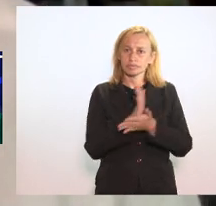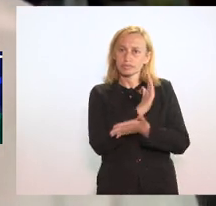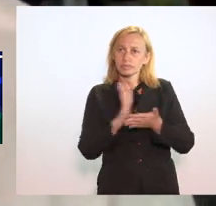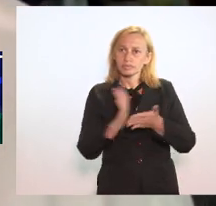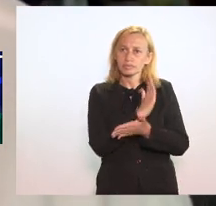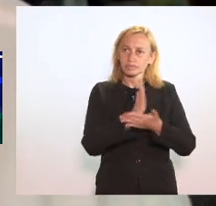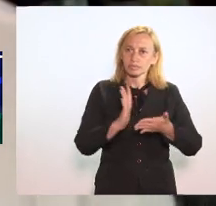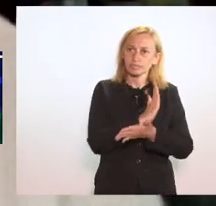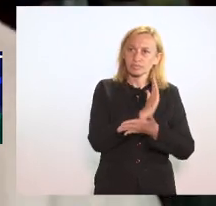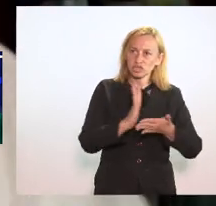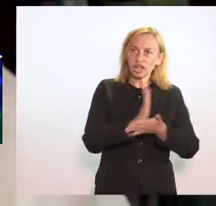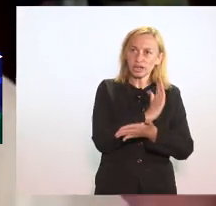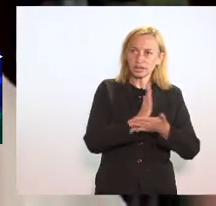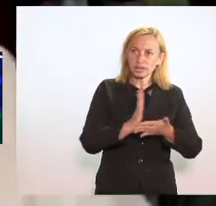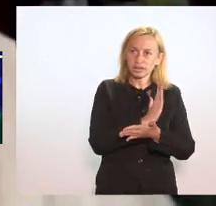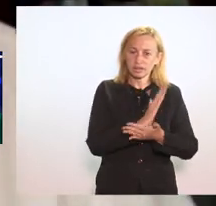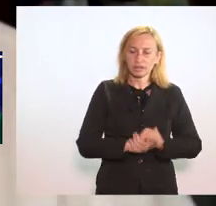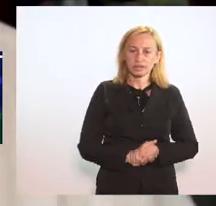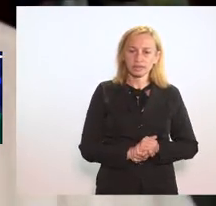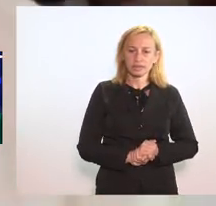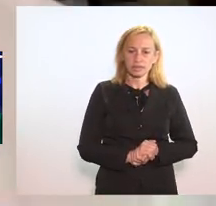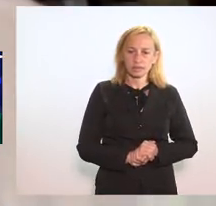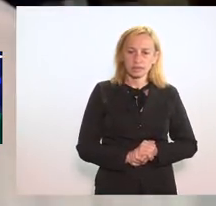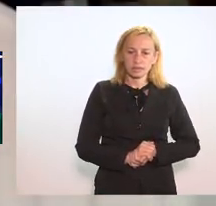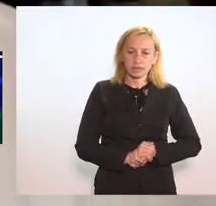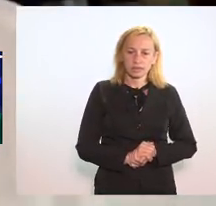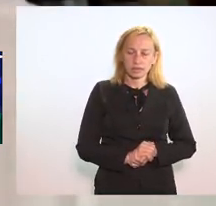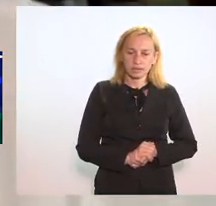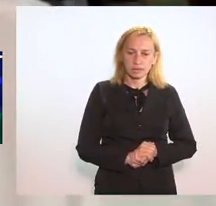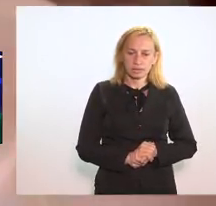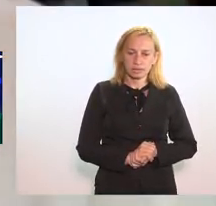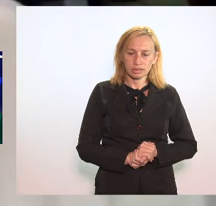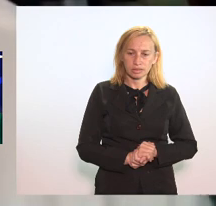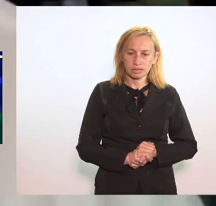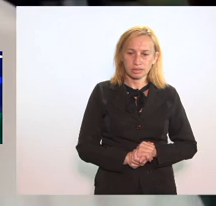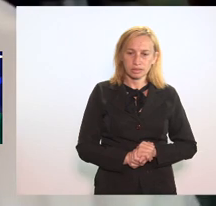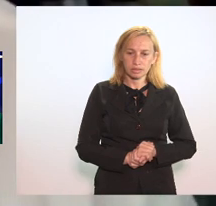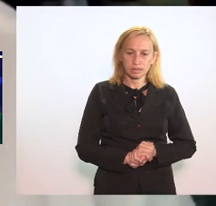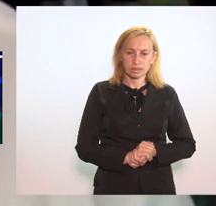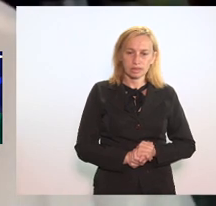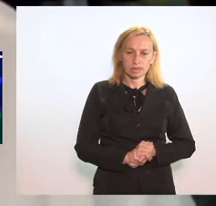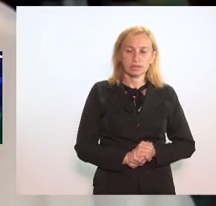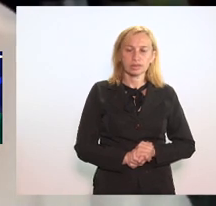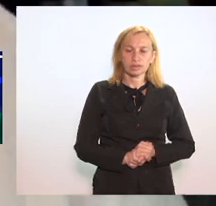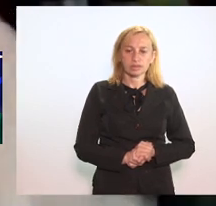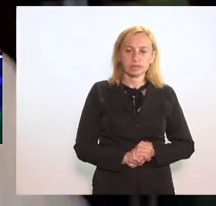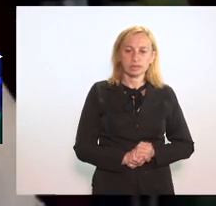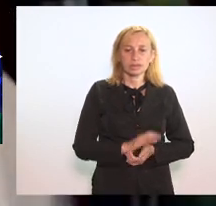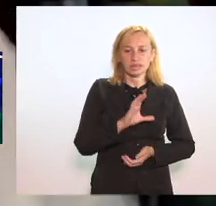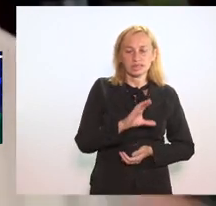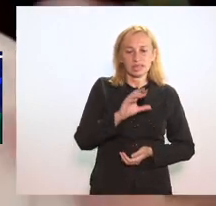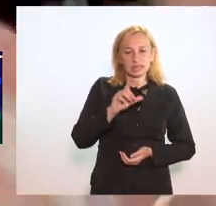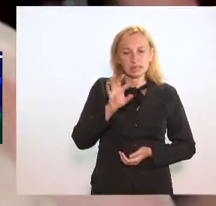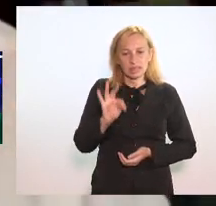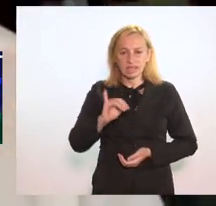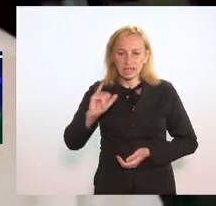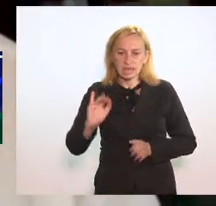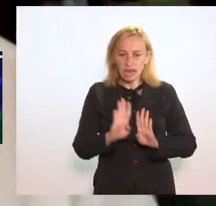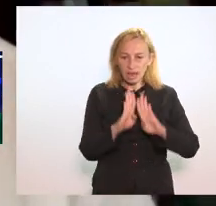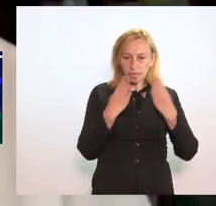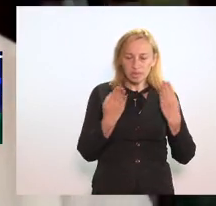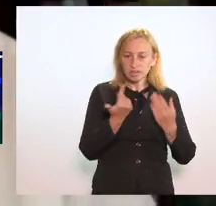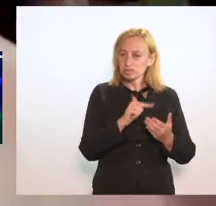ciência renal pode anta você abrir Leite a por simplesmente aprendente você ter sem ter essa